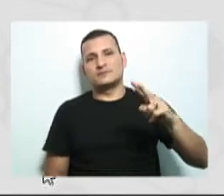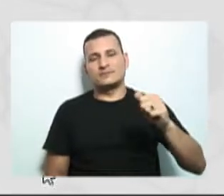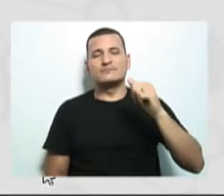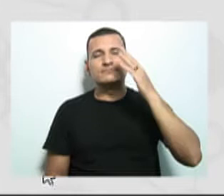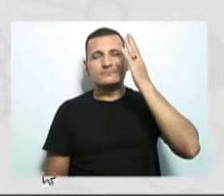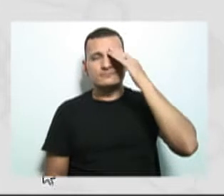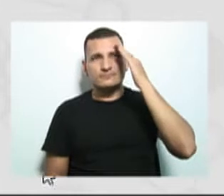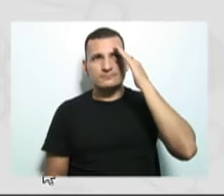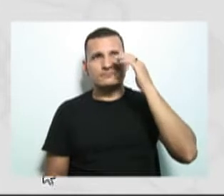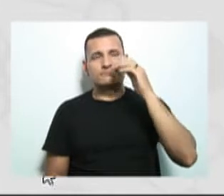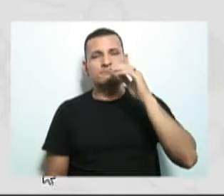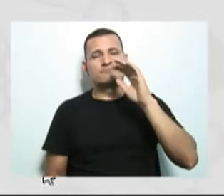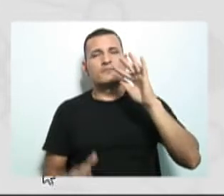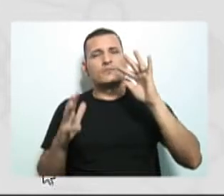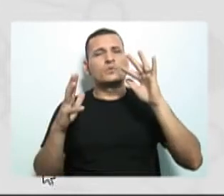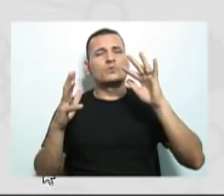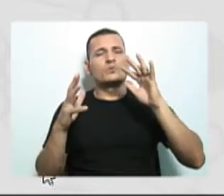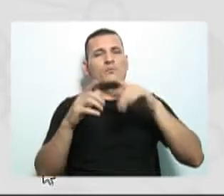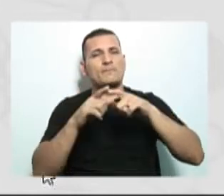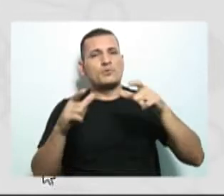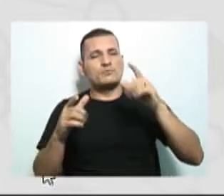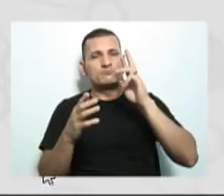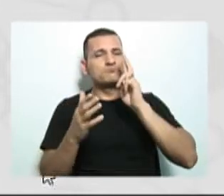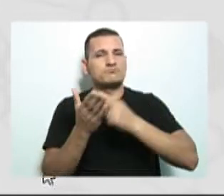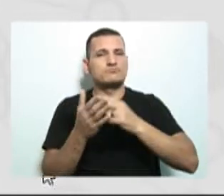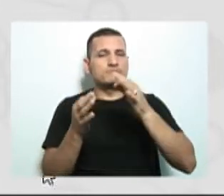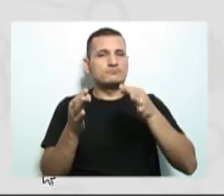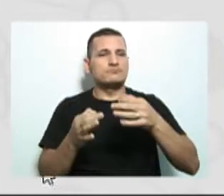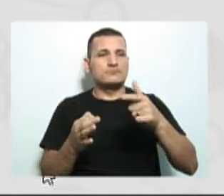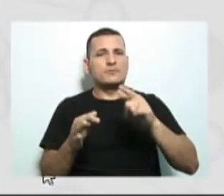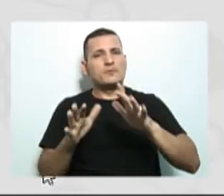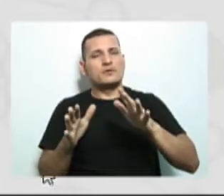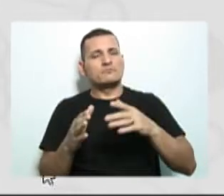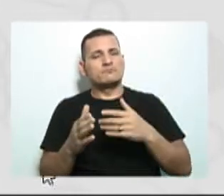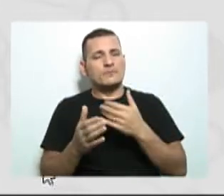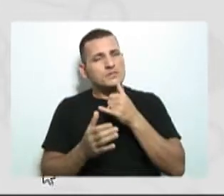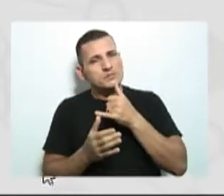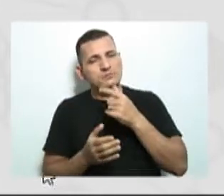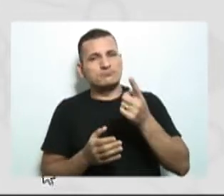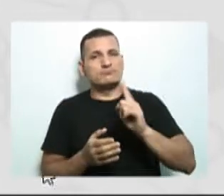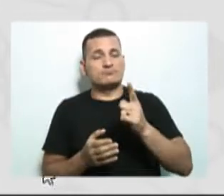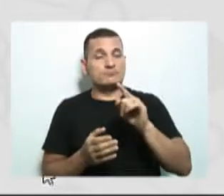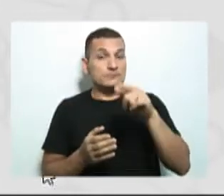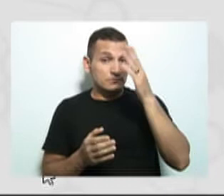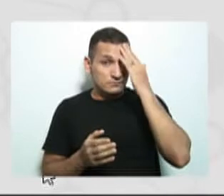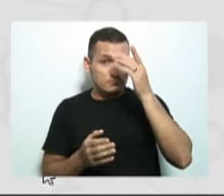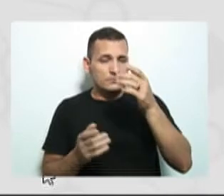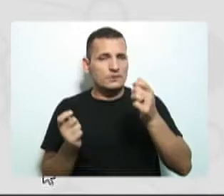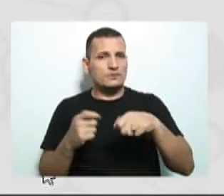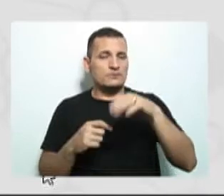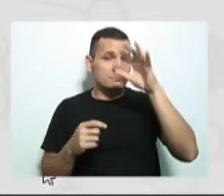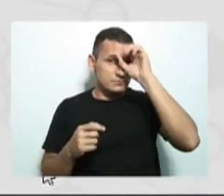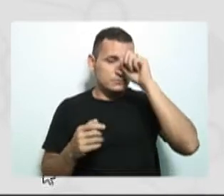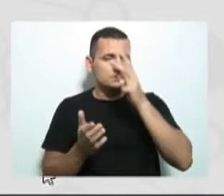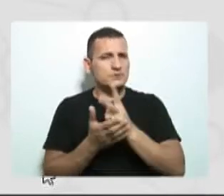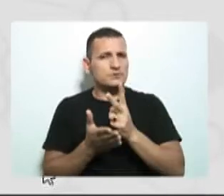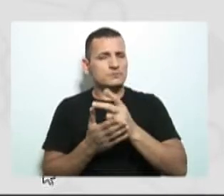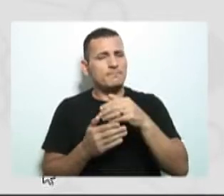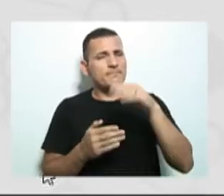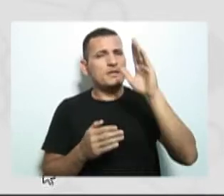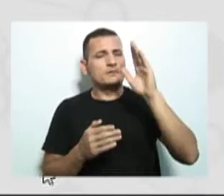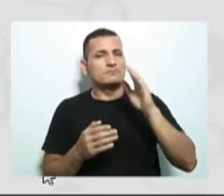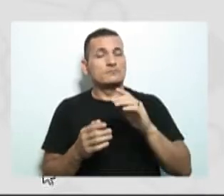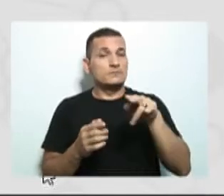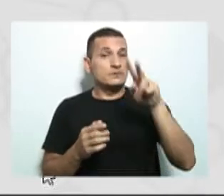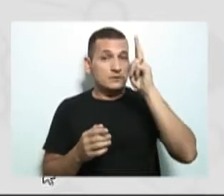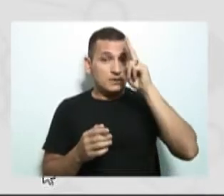algumas coisinhas, mas não perca, né, a sua motivação, não fique triste, saiba que você pode aprender e aprender sempre cada vez mais.